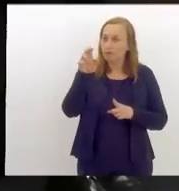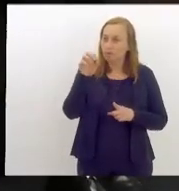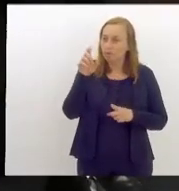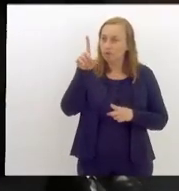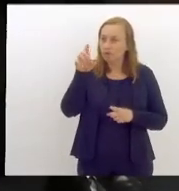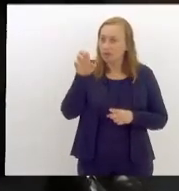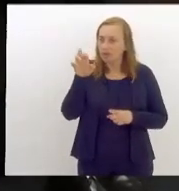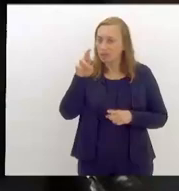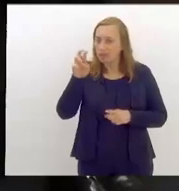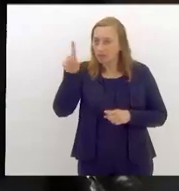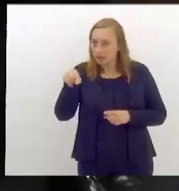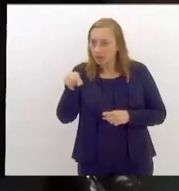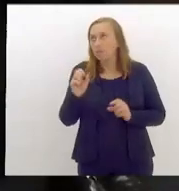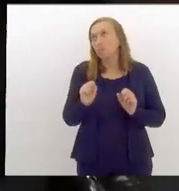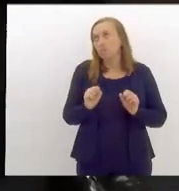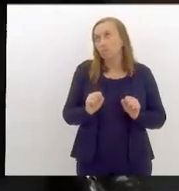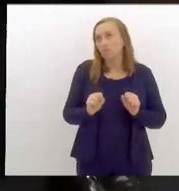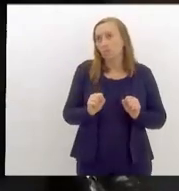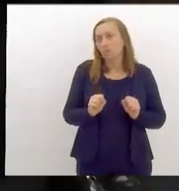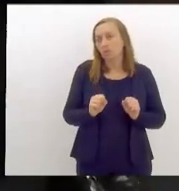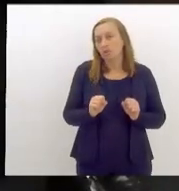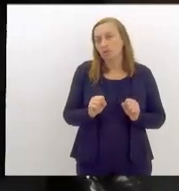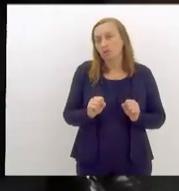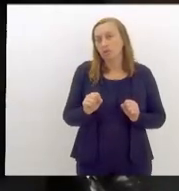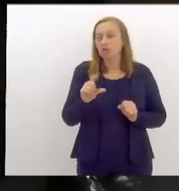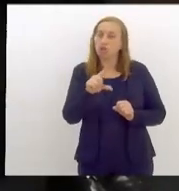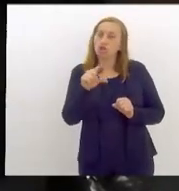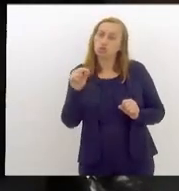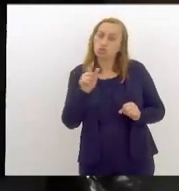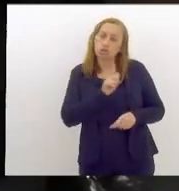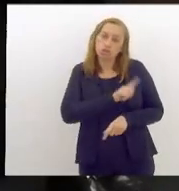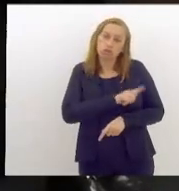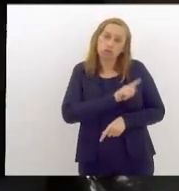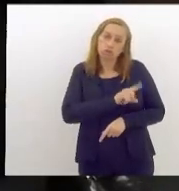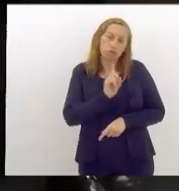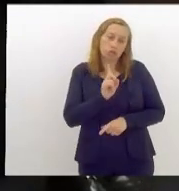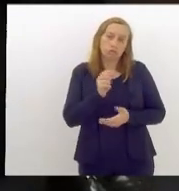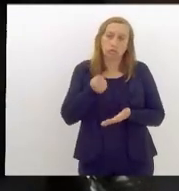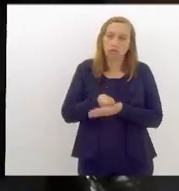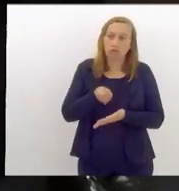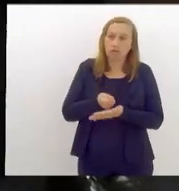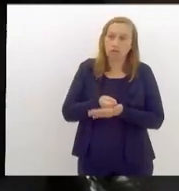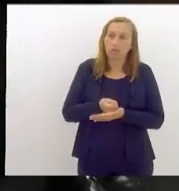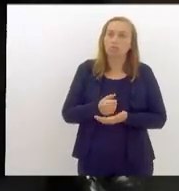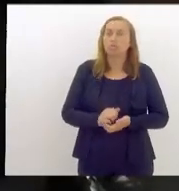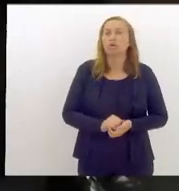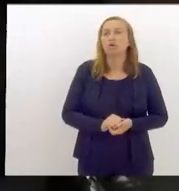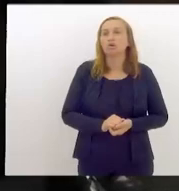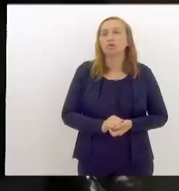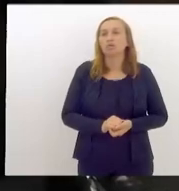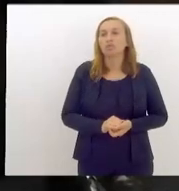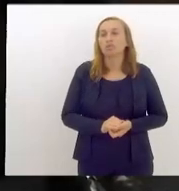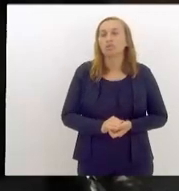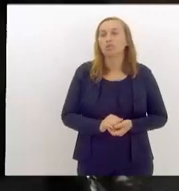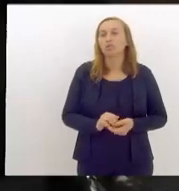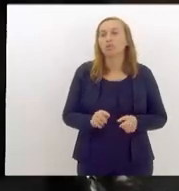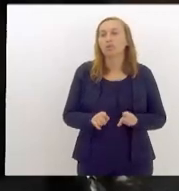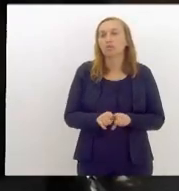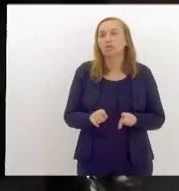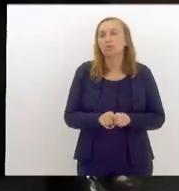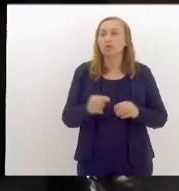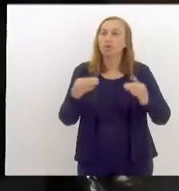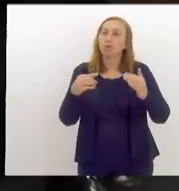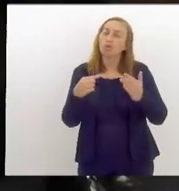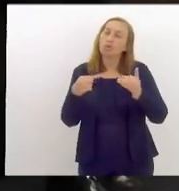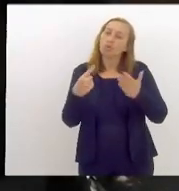porque aí passa a ser da discricionariedade dos gestor e não a obrigação e é sobre os